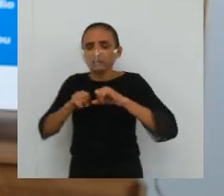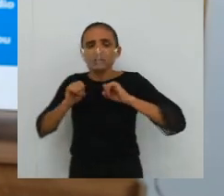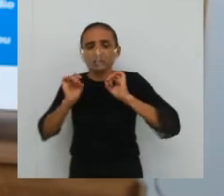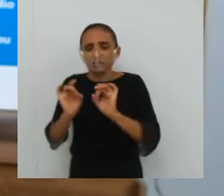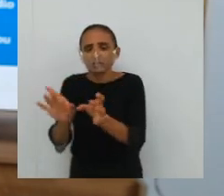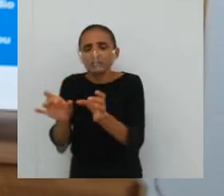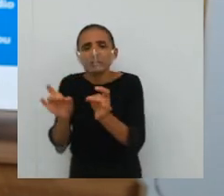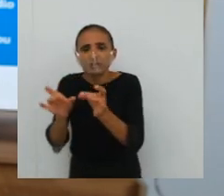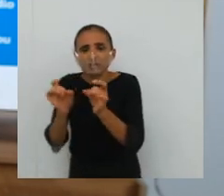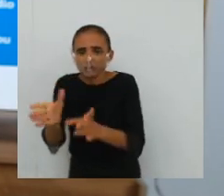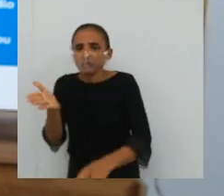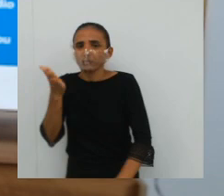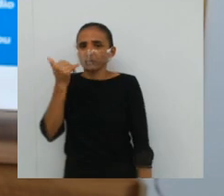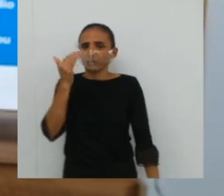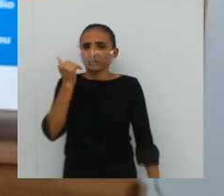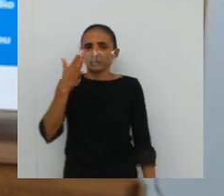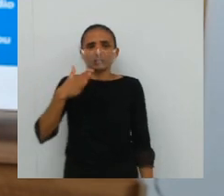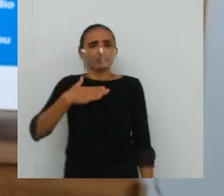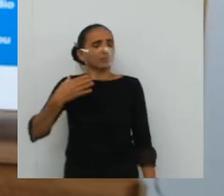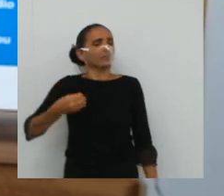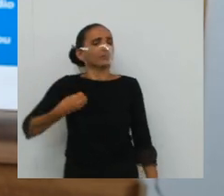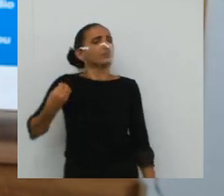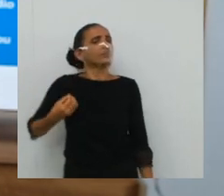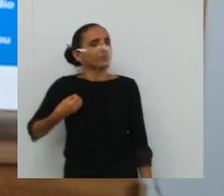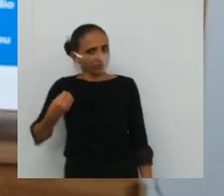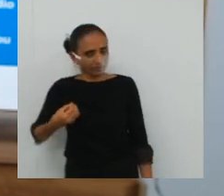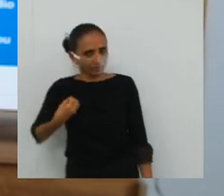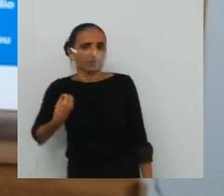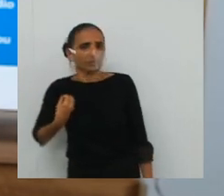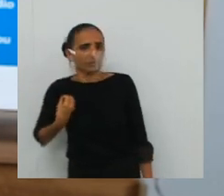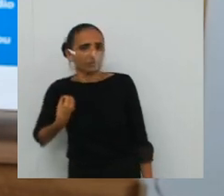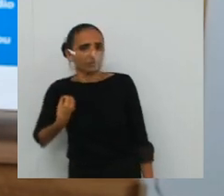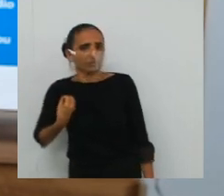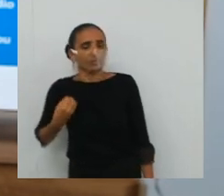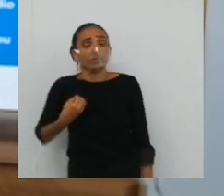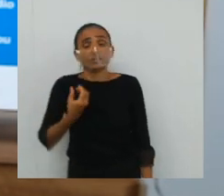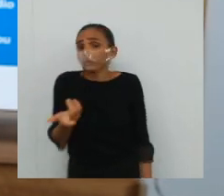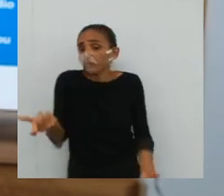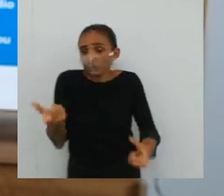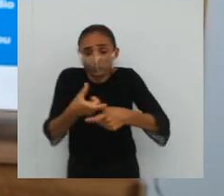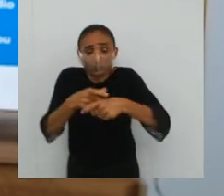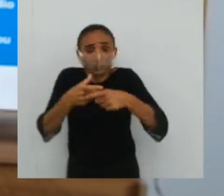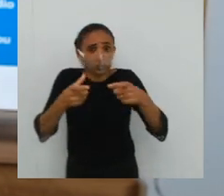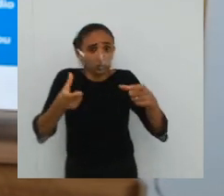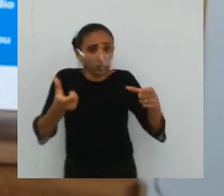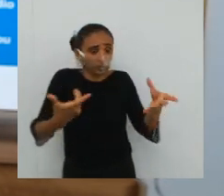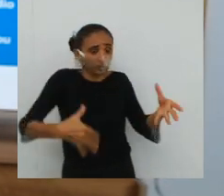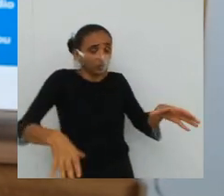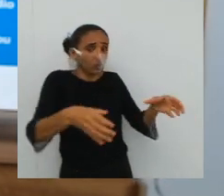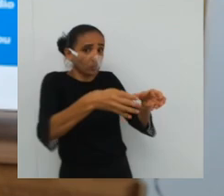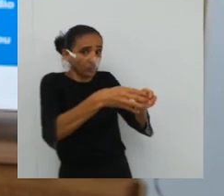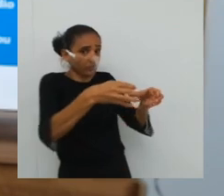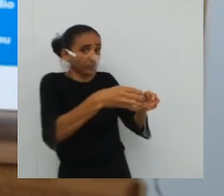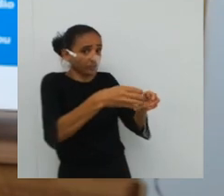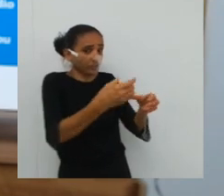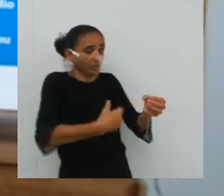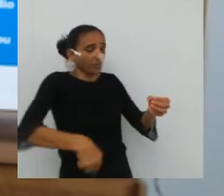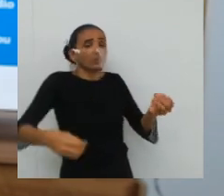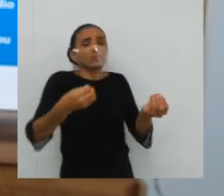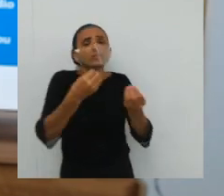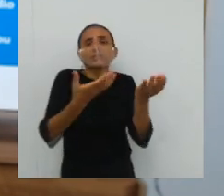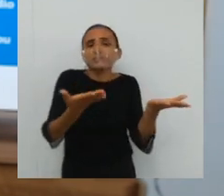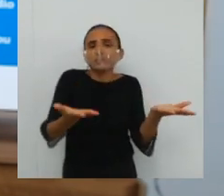essa produção é para o meu sustento. Tá certo? Então, a grande maioria dos pequenos produtores lá nos rincões do